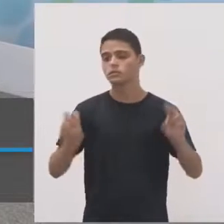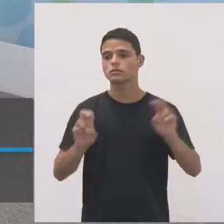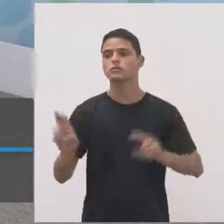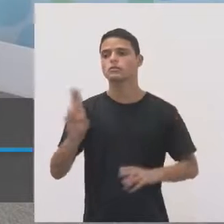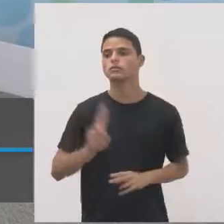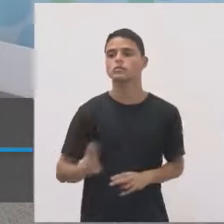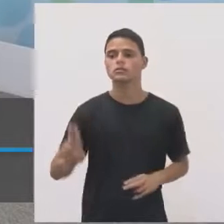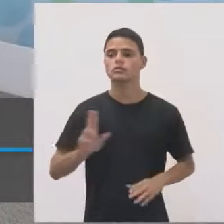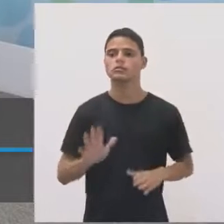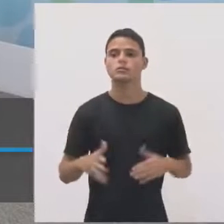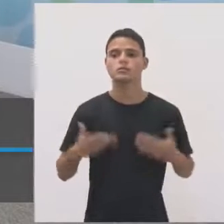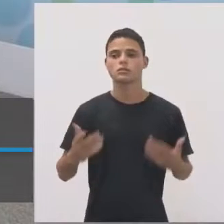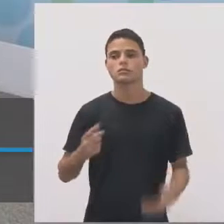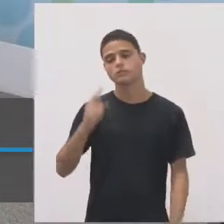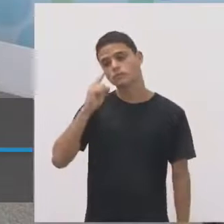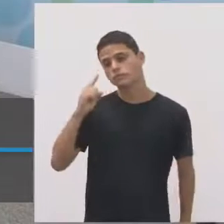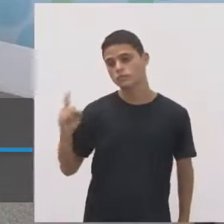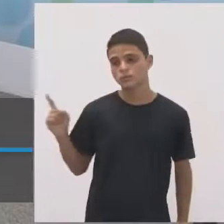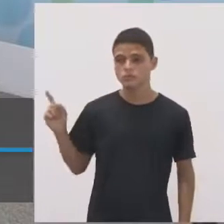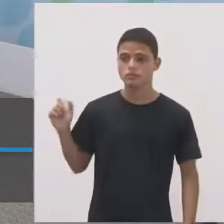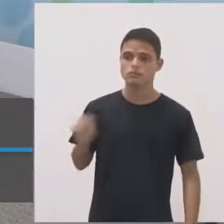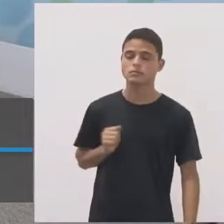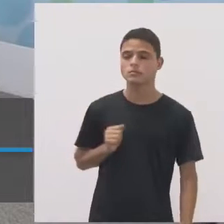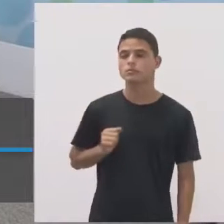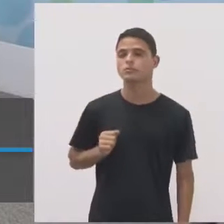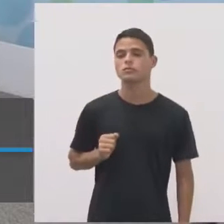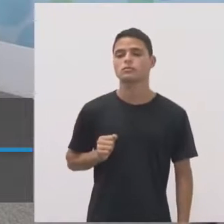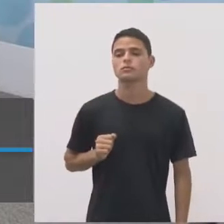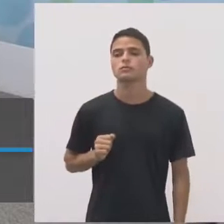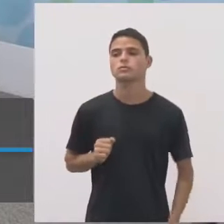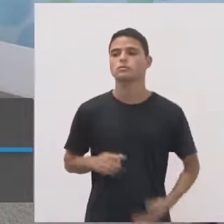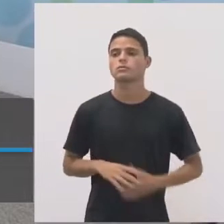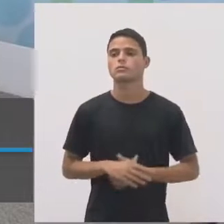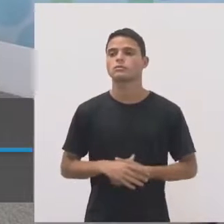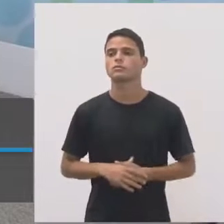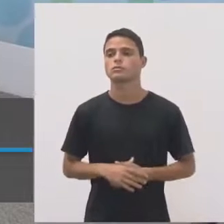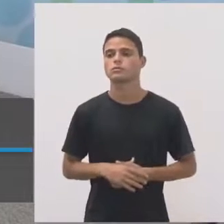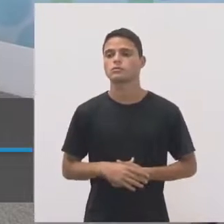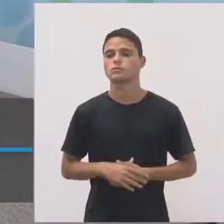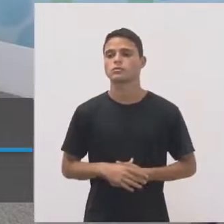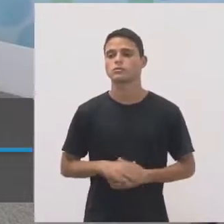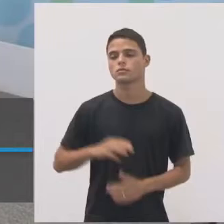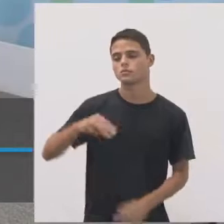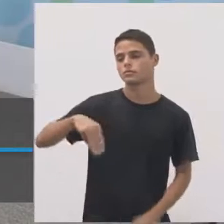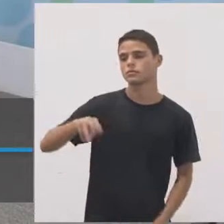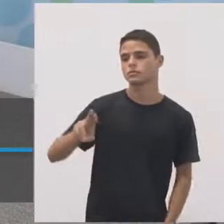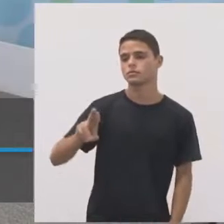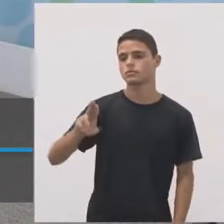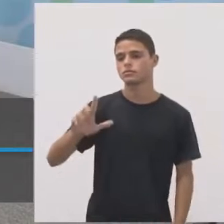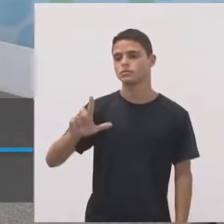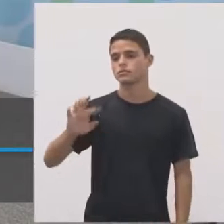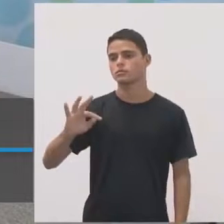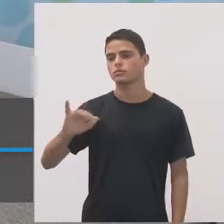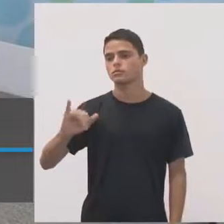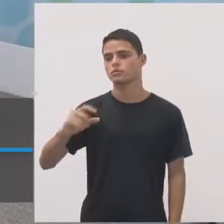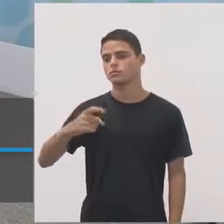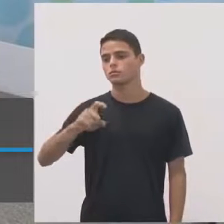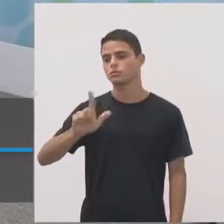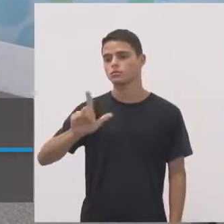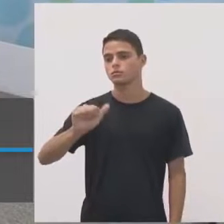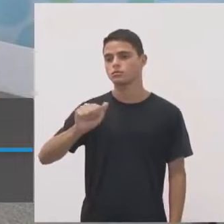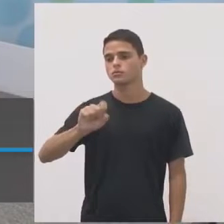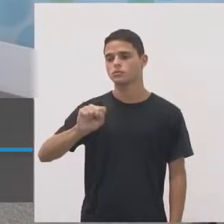é? Então, vamos lá. Esse é um computador, tá? Da Multilaser, que foi a compra, né? Para